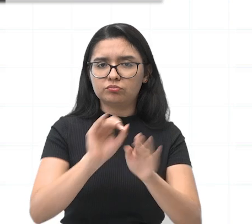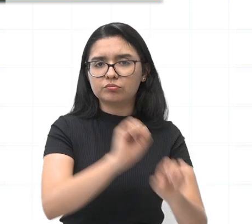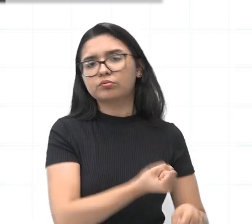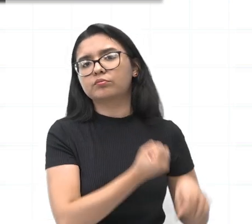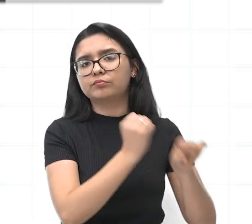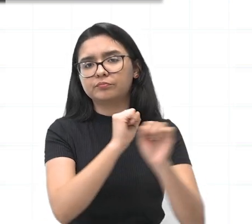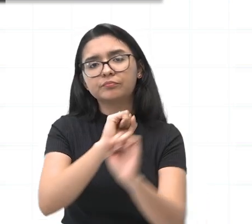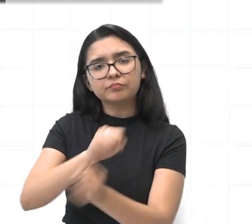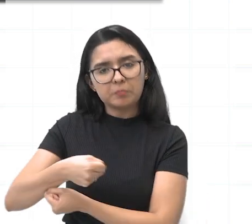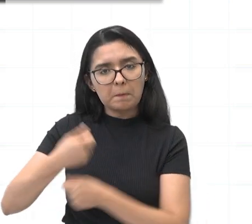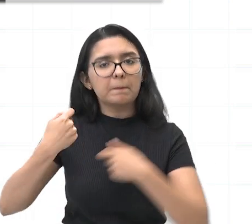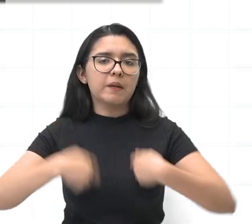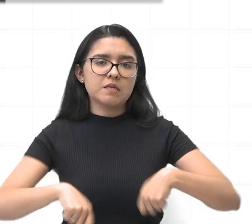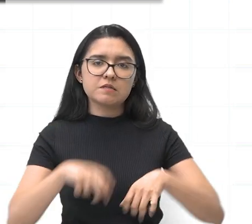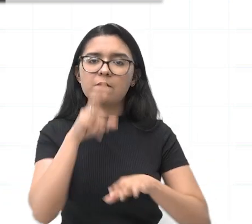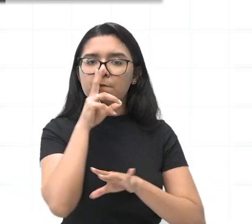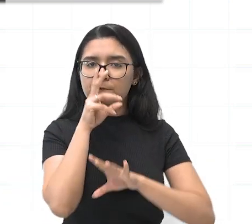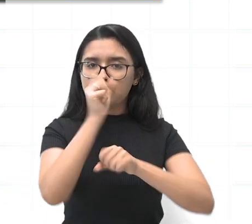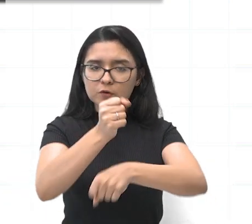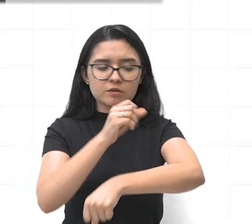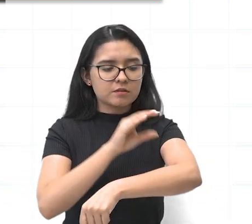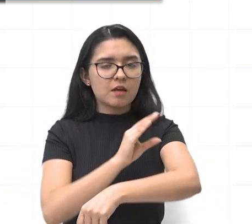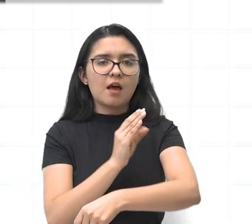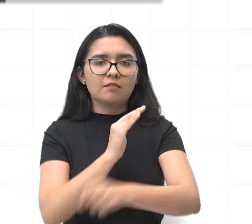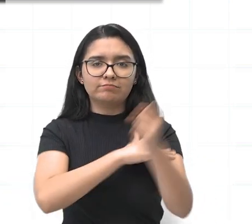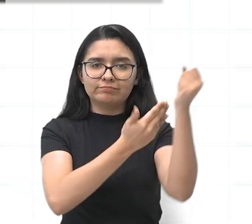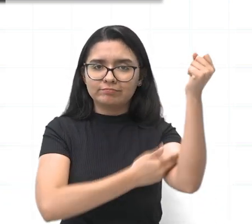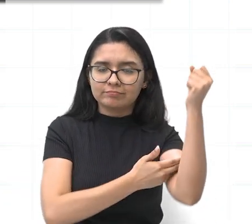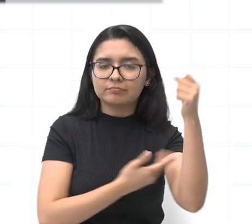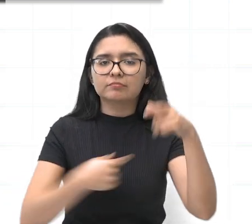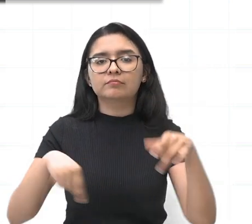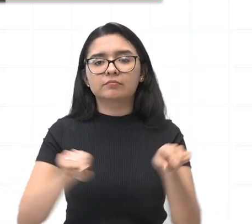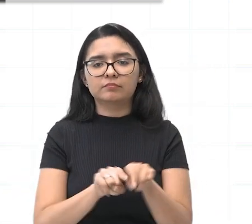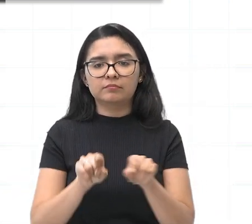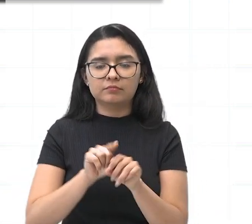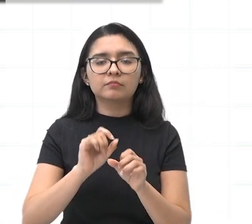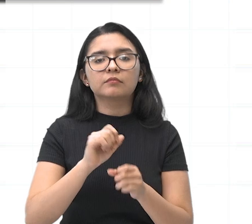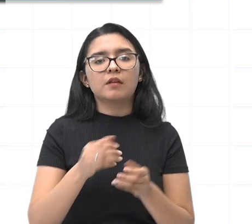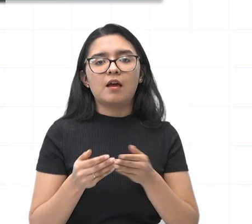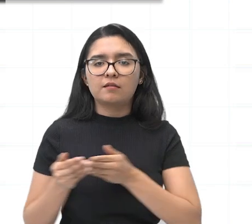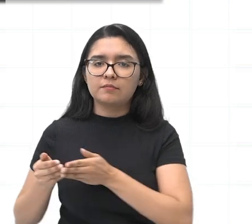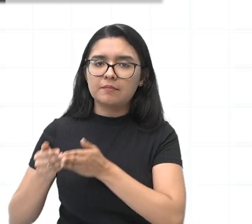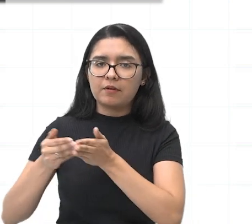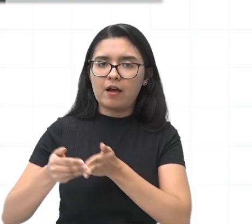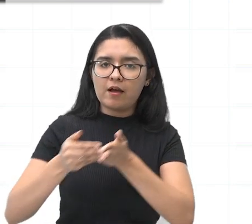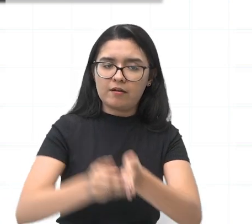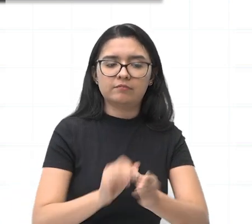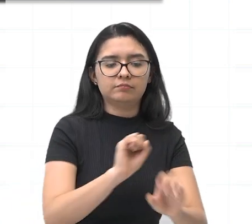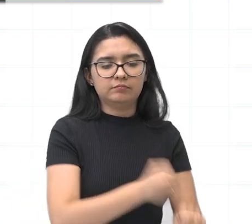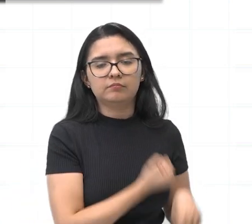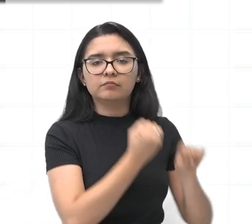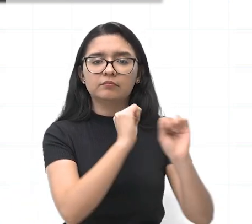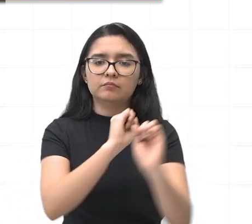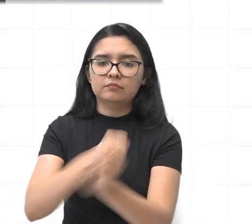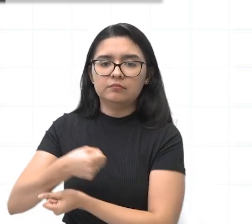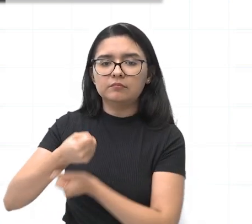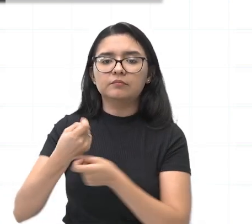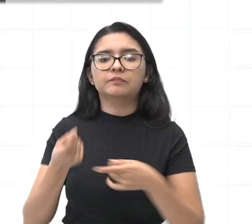na canoa, você vai precisar de força muscular para fazer a canoa deslocar ali na água,